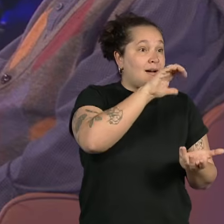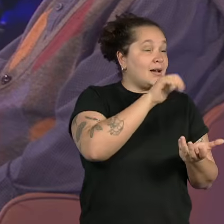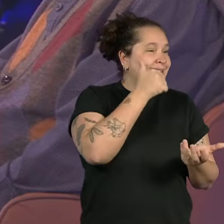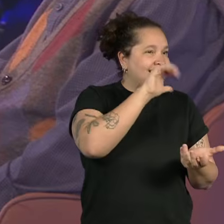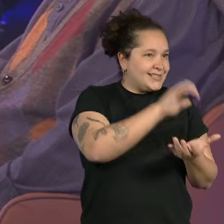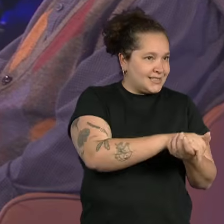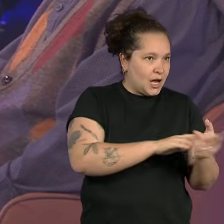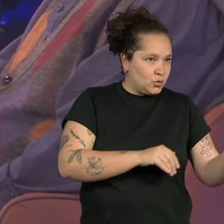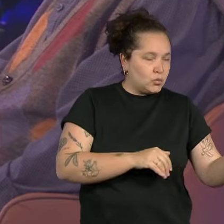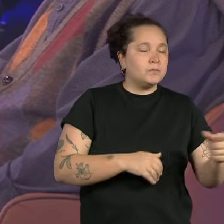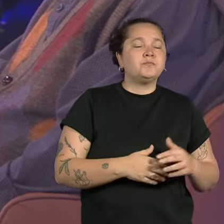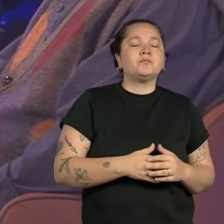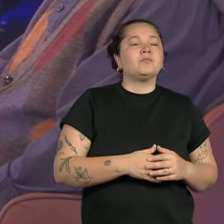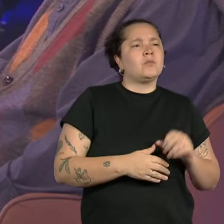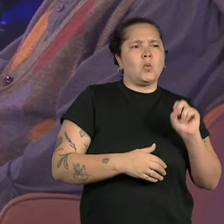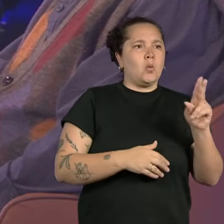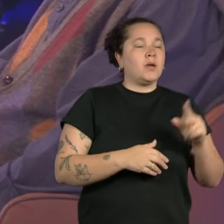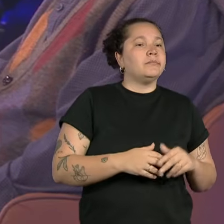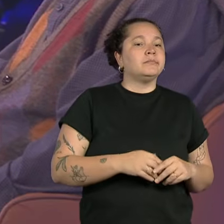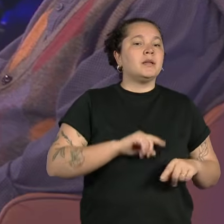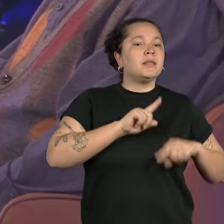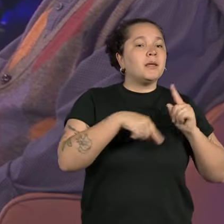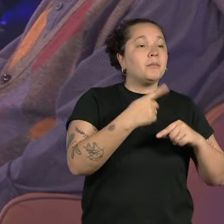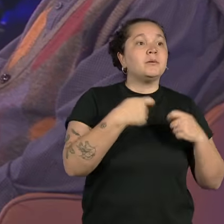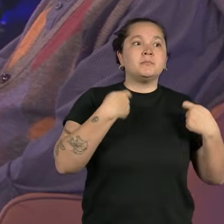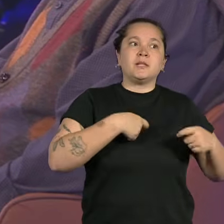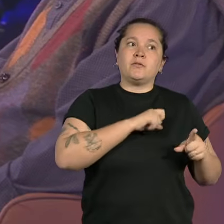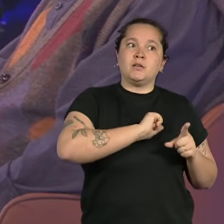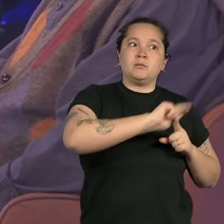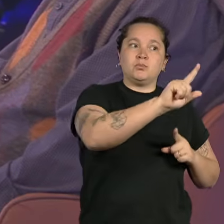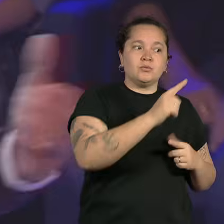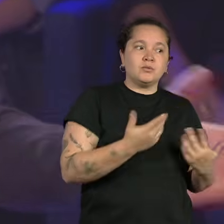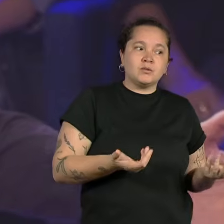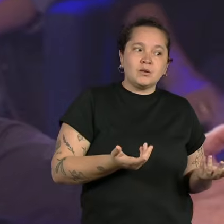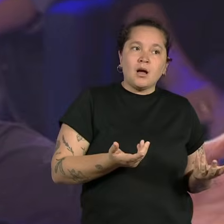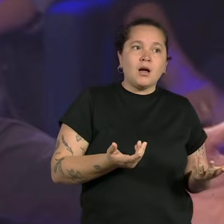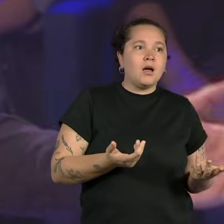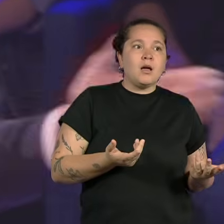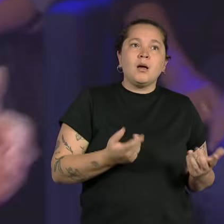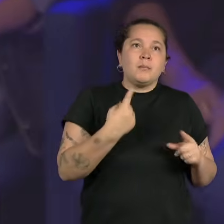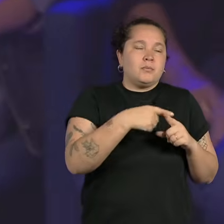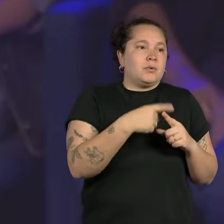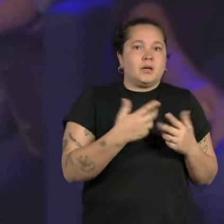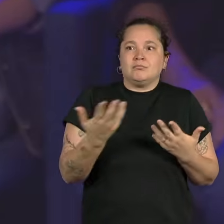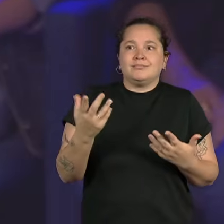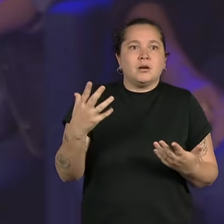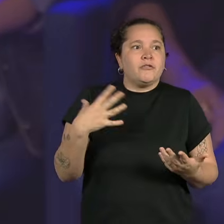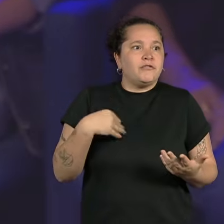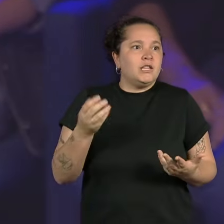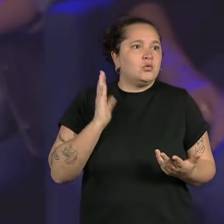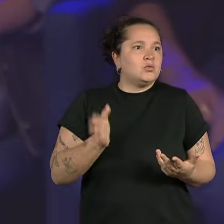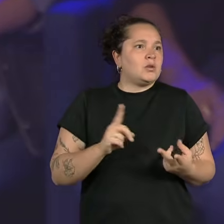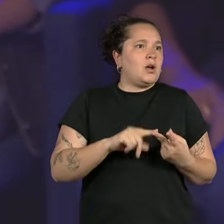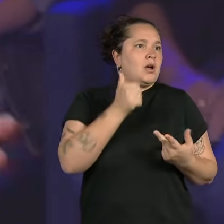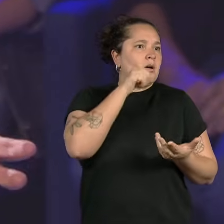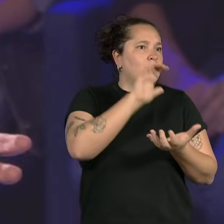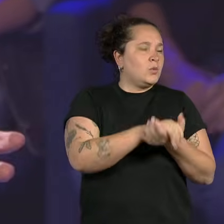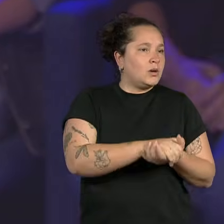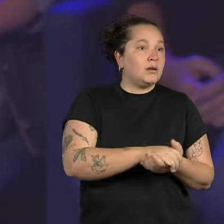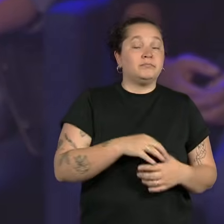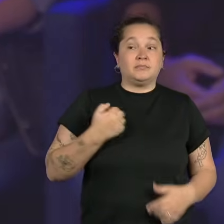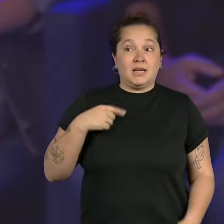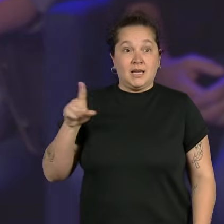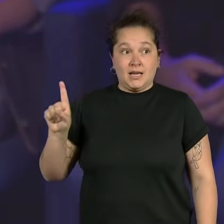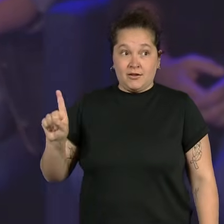ela e tal, e aí tinha que expulsar da igreja, enfim, fazer alguma coisa, mas ver o que fazia com a mulher, já tinha filho, né? E aí o Bergoglio